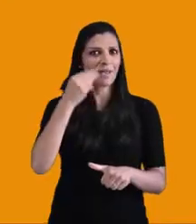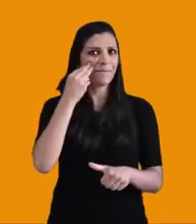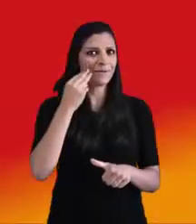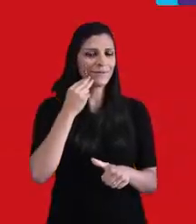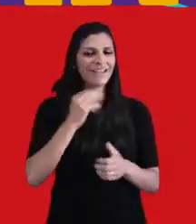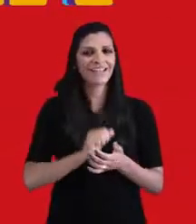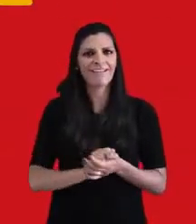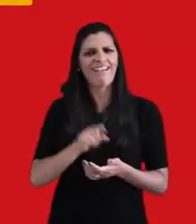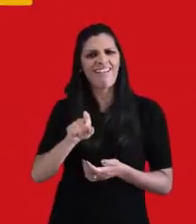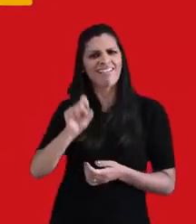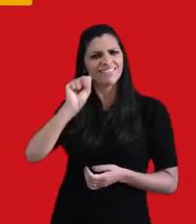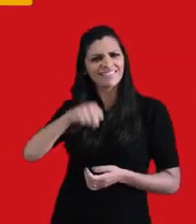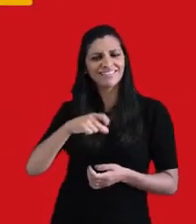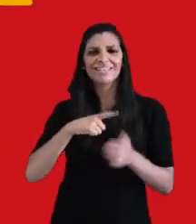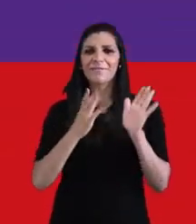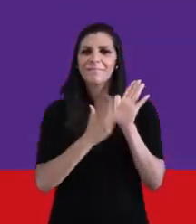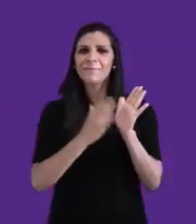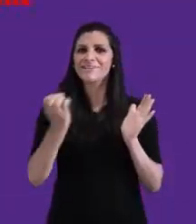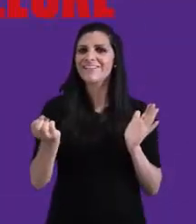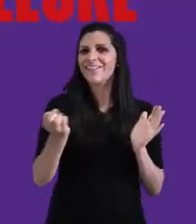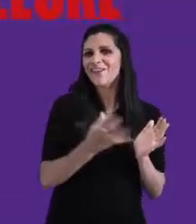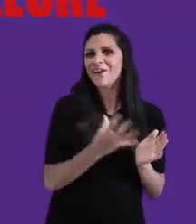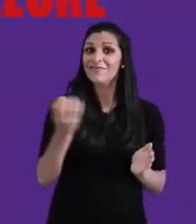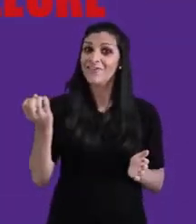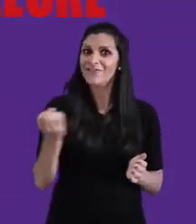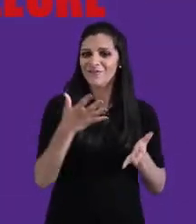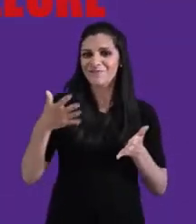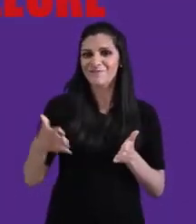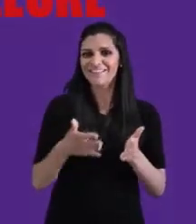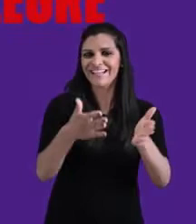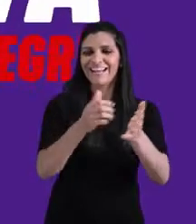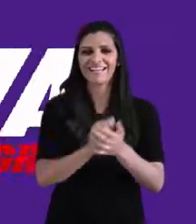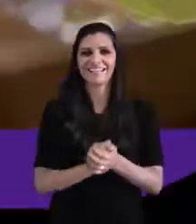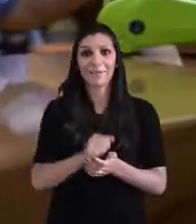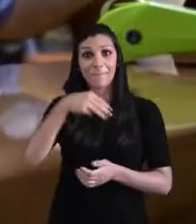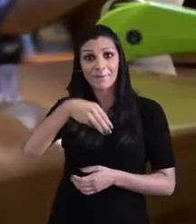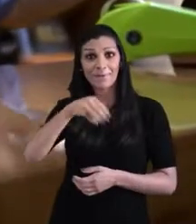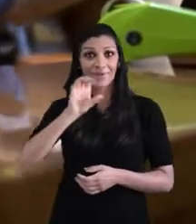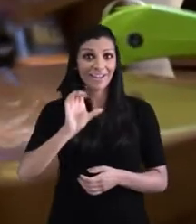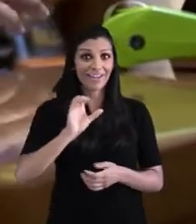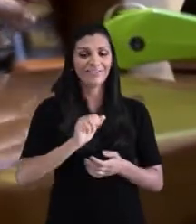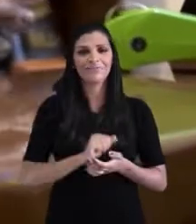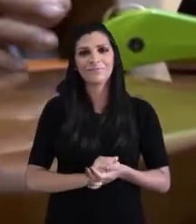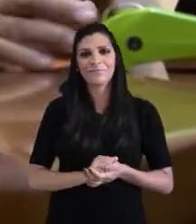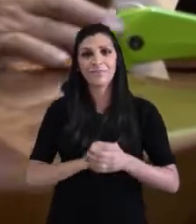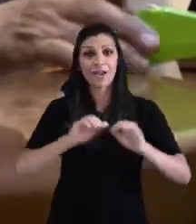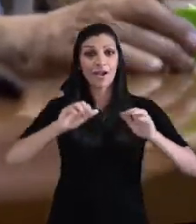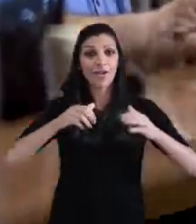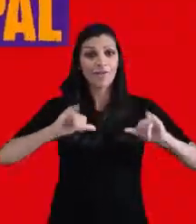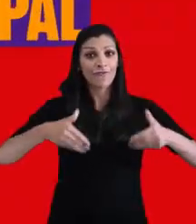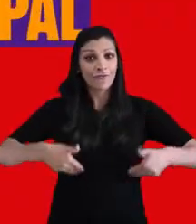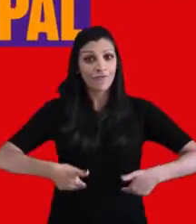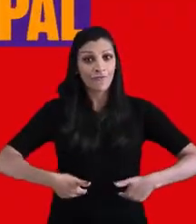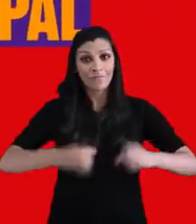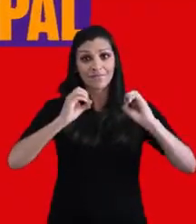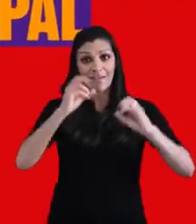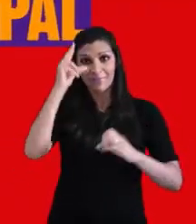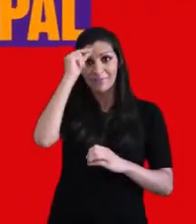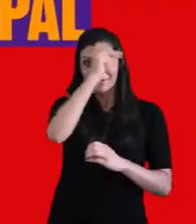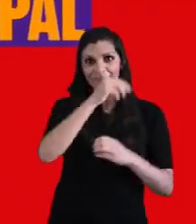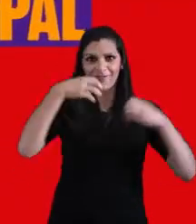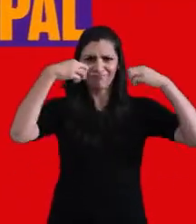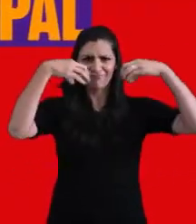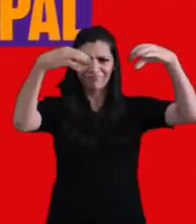possível. Mudança é Manuela. Ela sim tem propostas novas para uma nova Porto Alegre. Microcrédito, fome